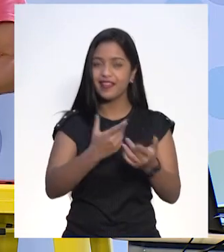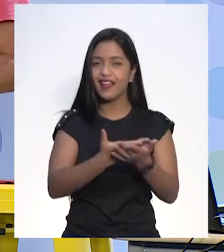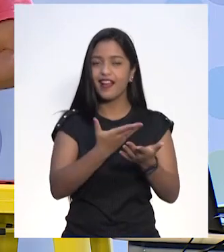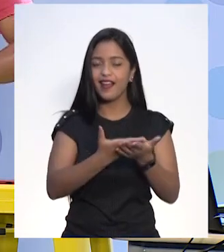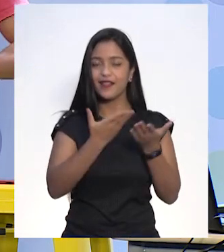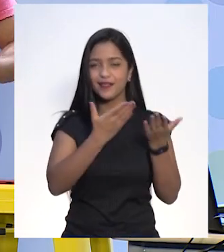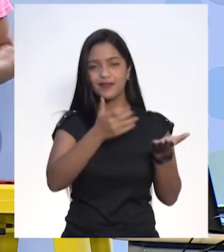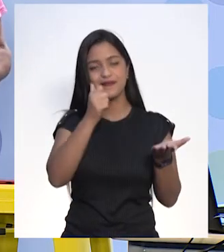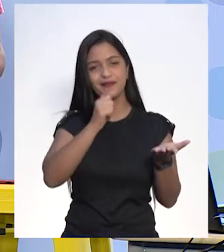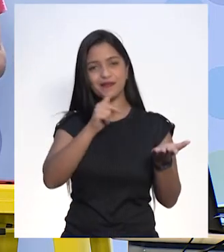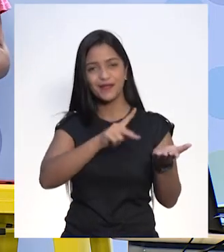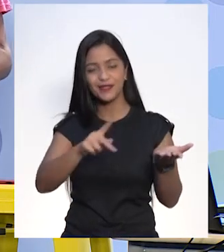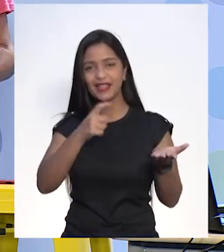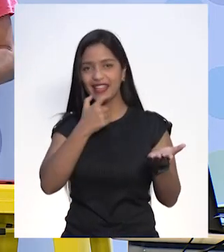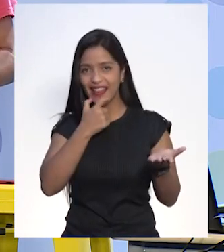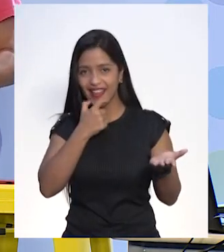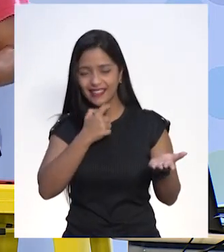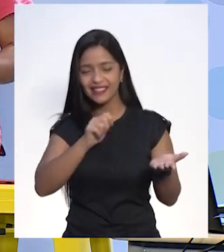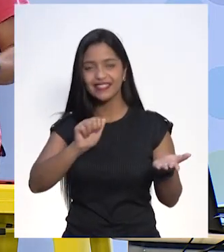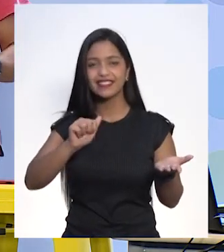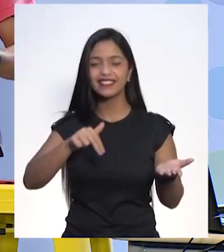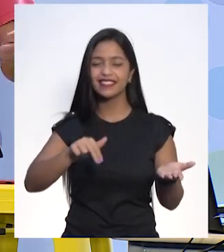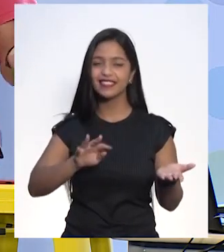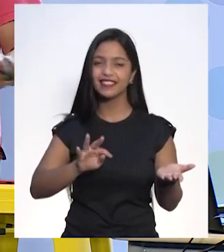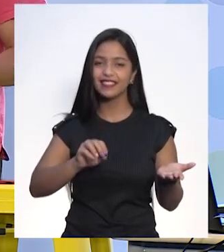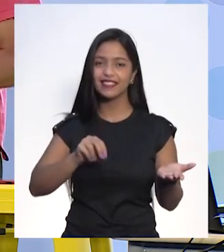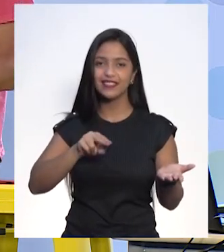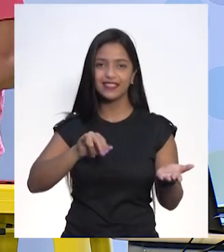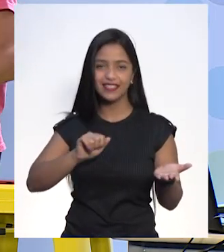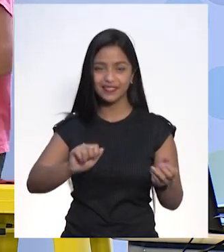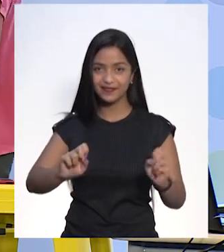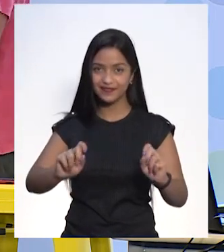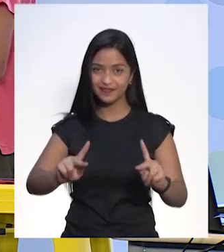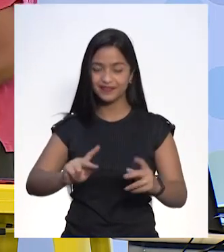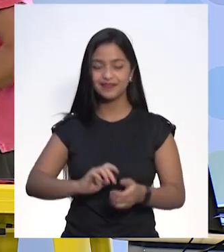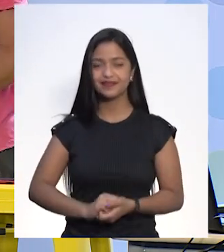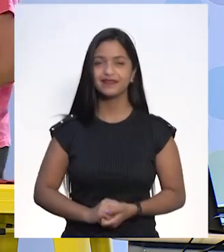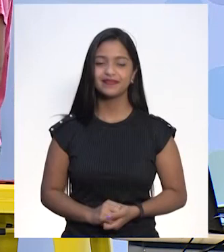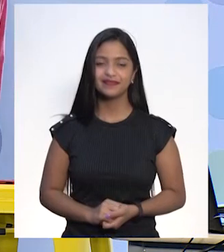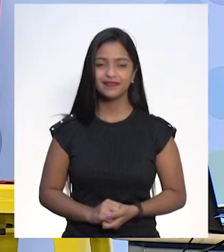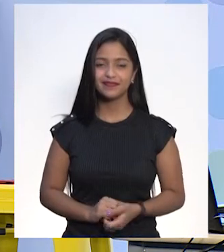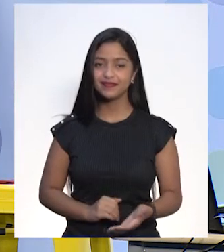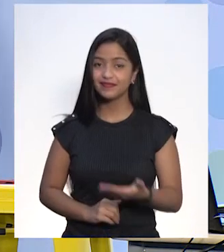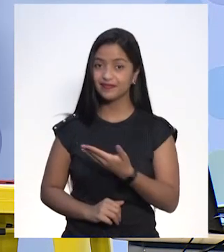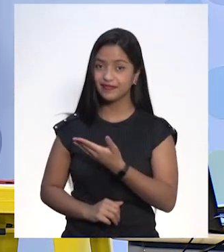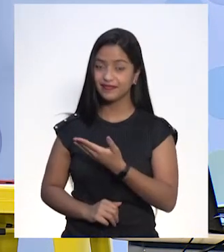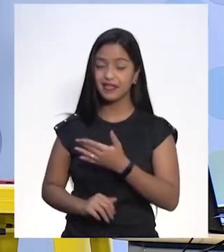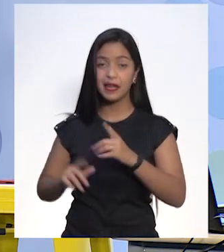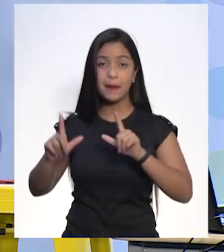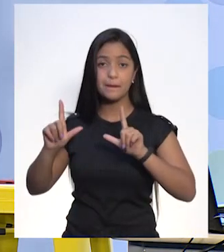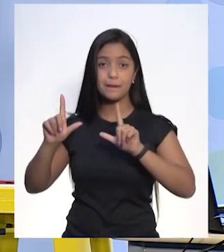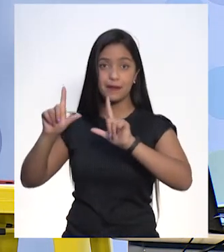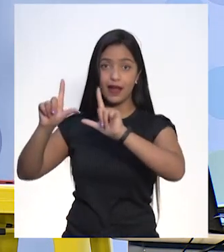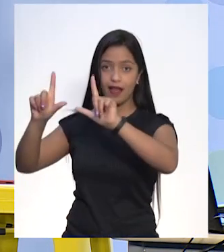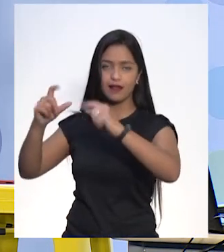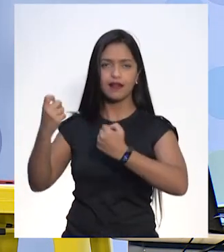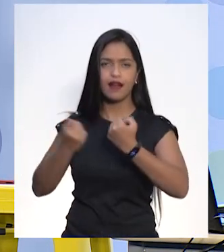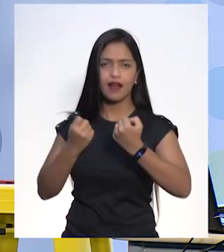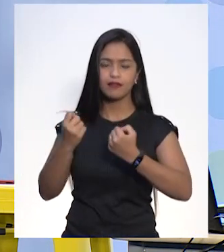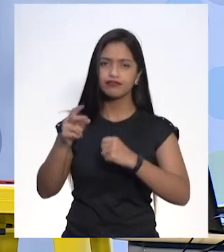essa integração aí. Se bem que em stop não é tudo isso, né? Então, aqui, ó. O formato da placa.